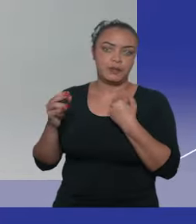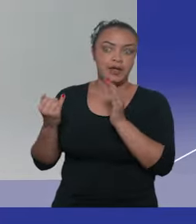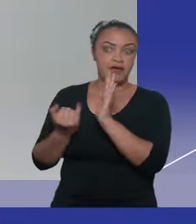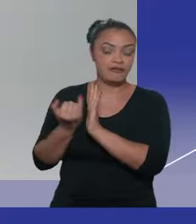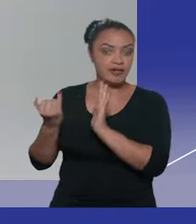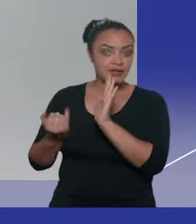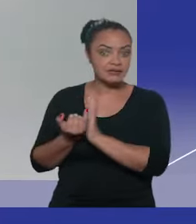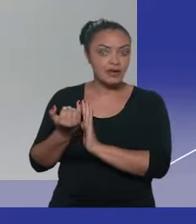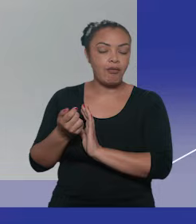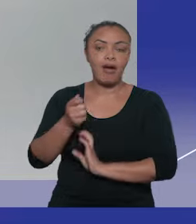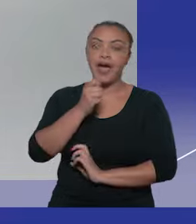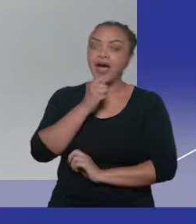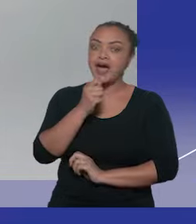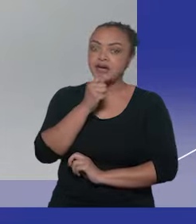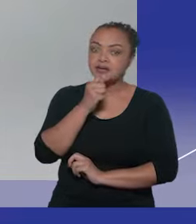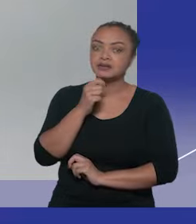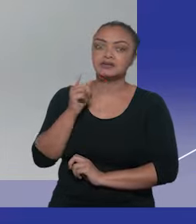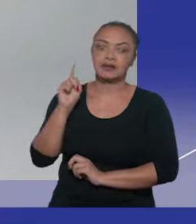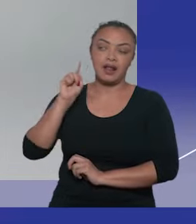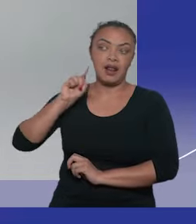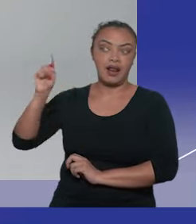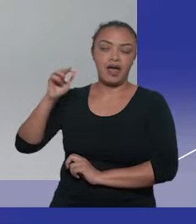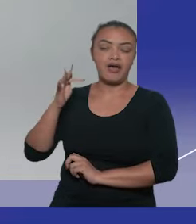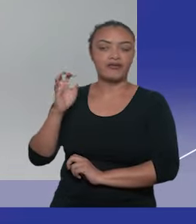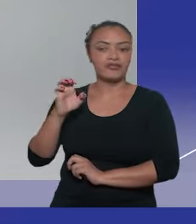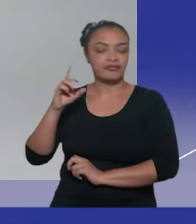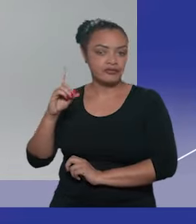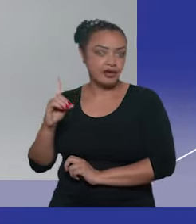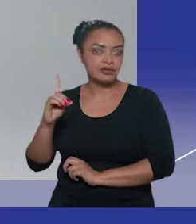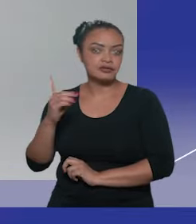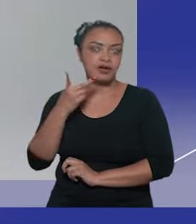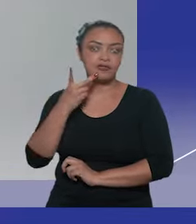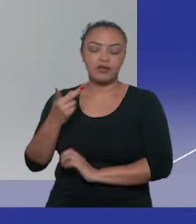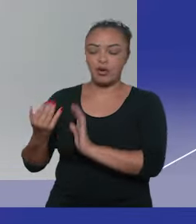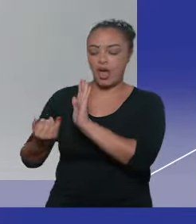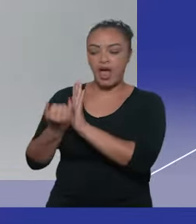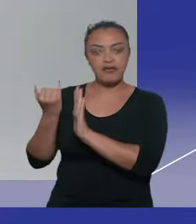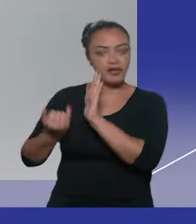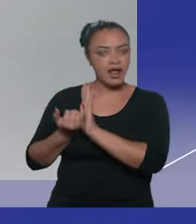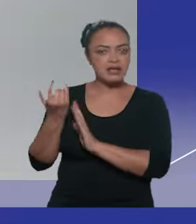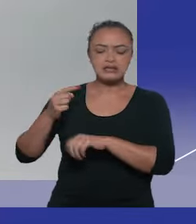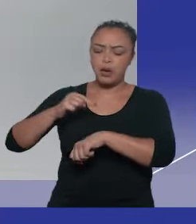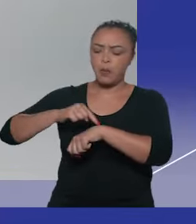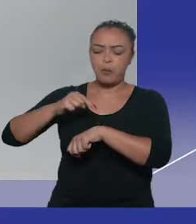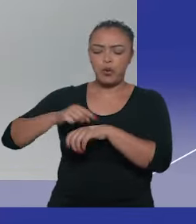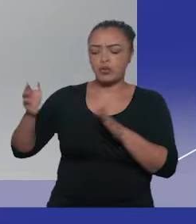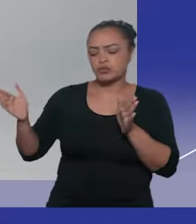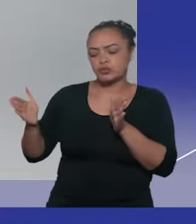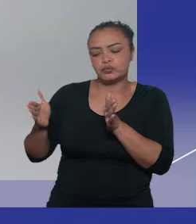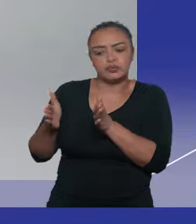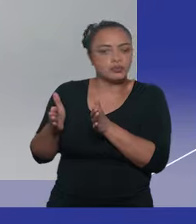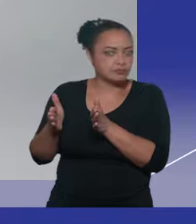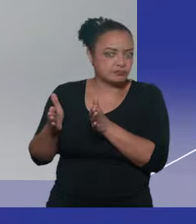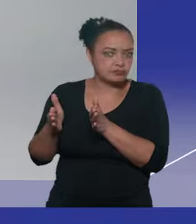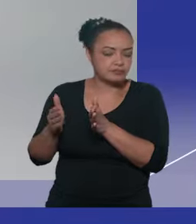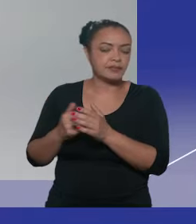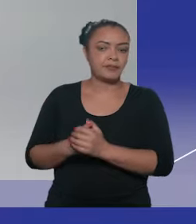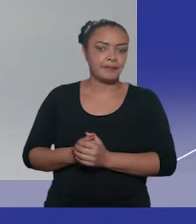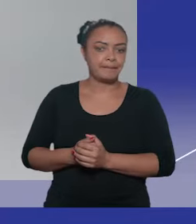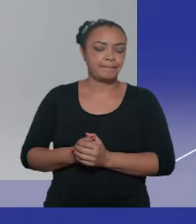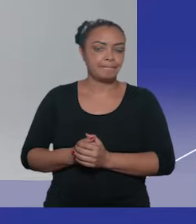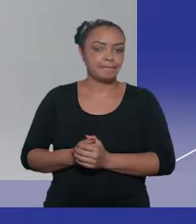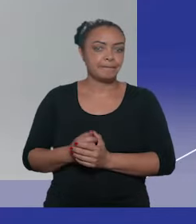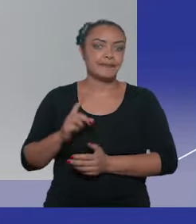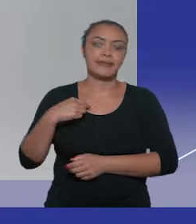até mesmo quando a gente continuava escutando um discurso do Banco Central americano de que essa inflação ela era passageira ou temporária, como você